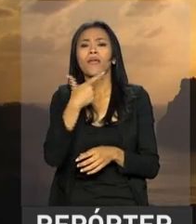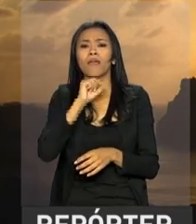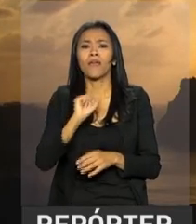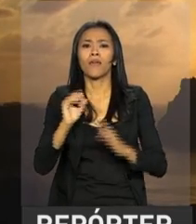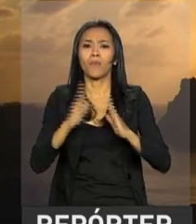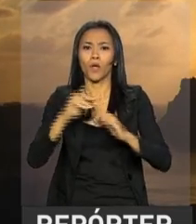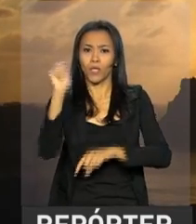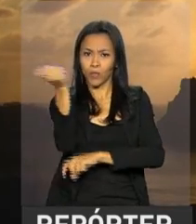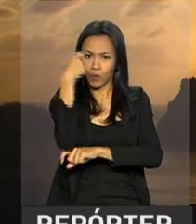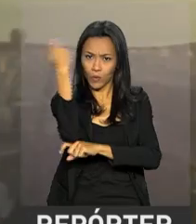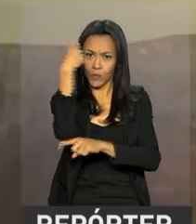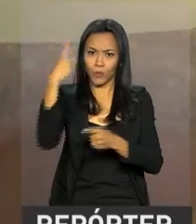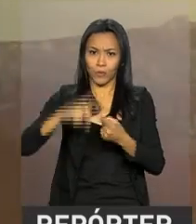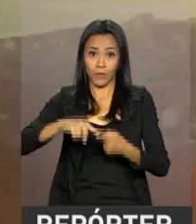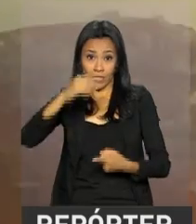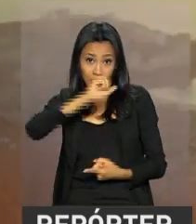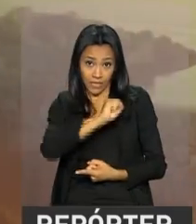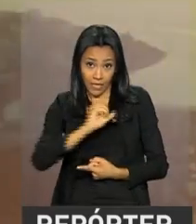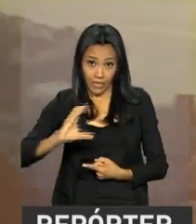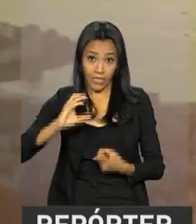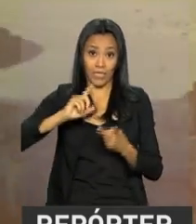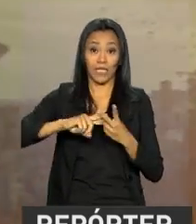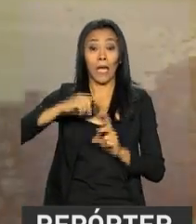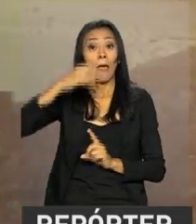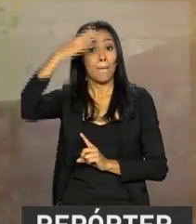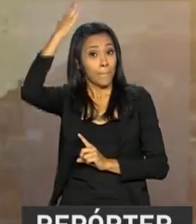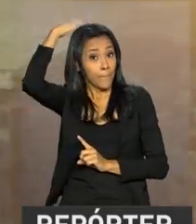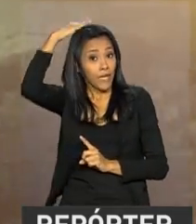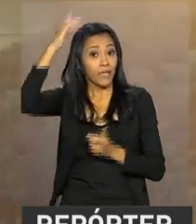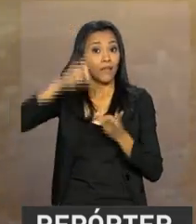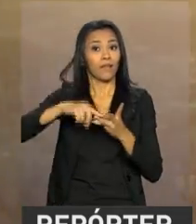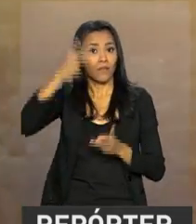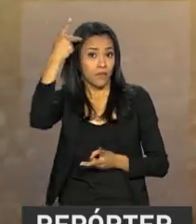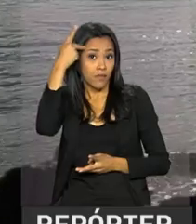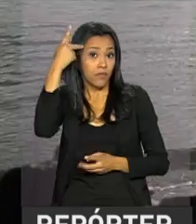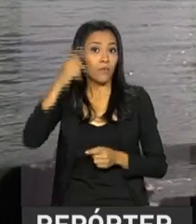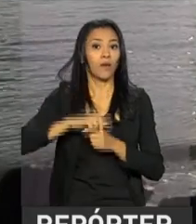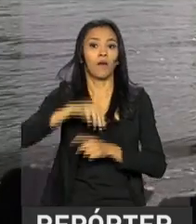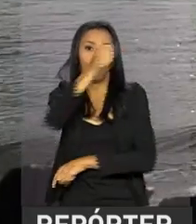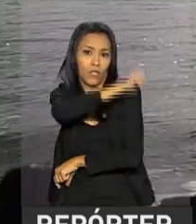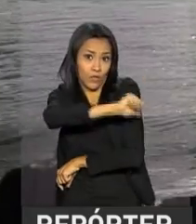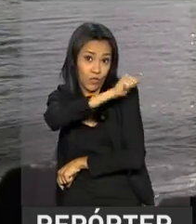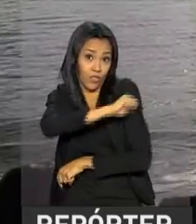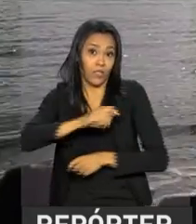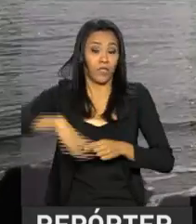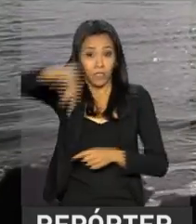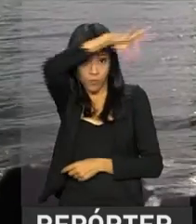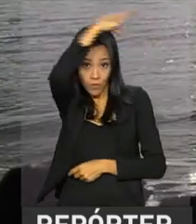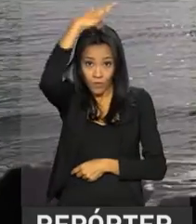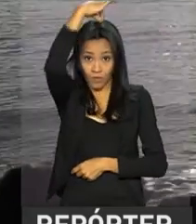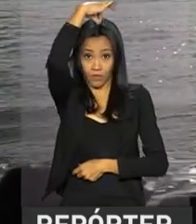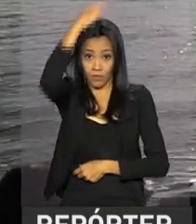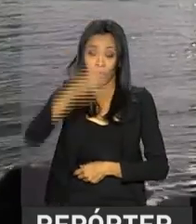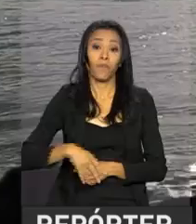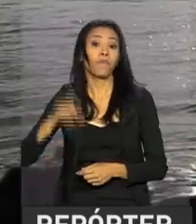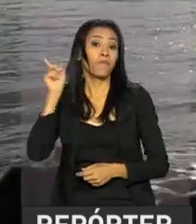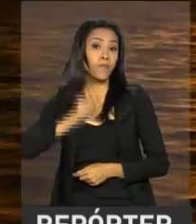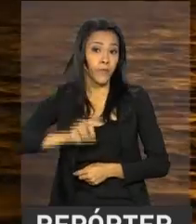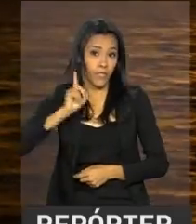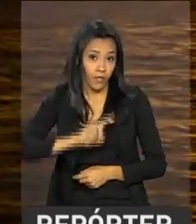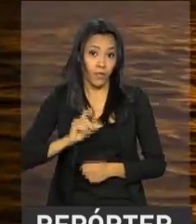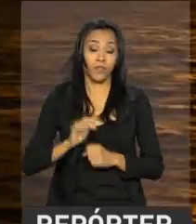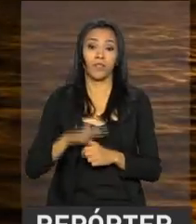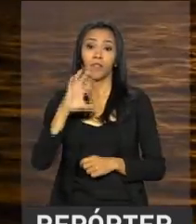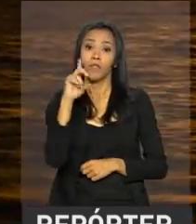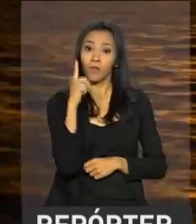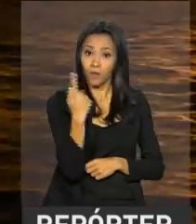do rio grande do sul santa catarina paraná são paulo rio de janeiro espírito santo minas